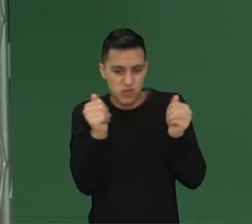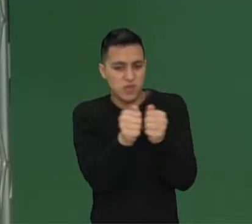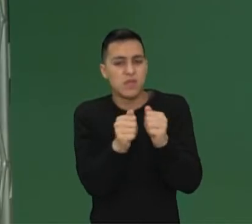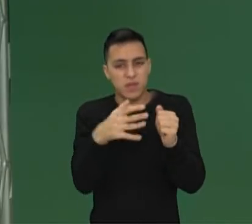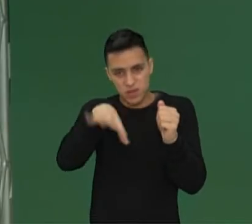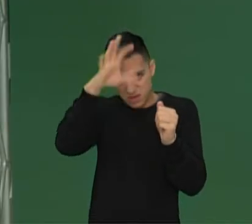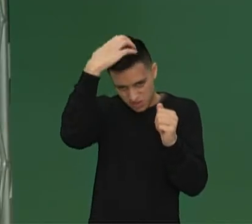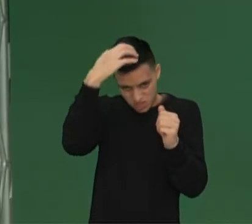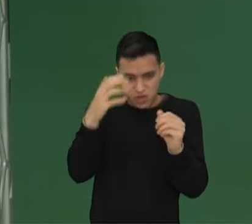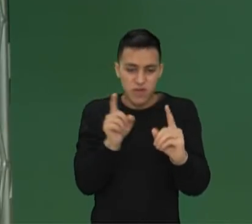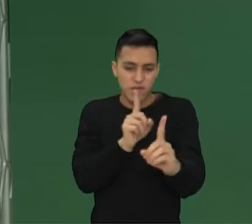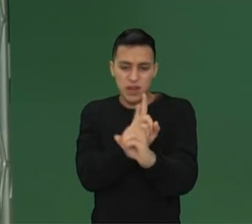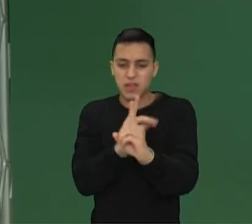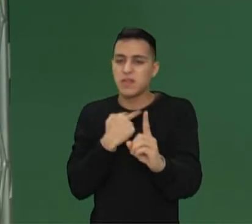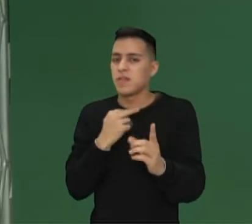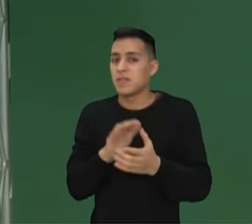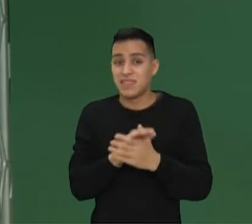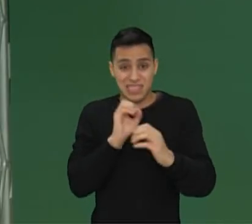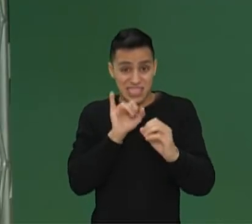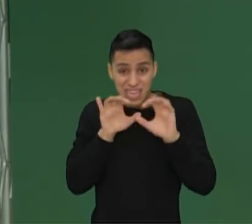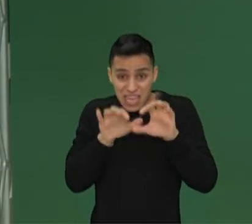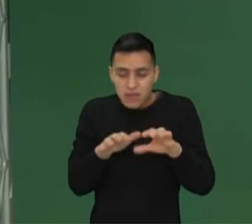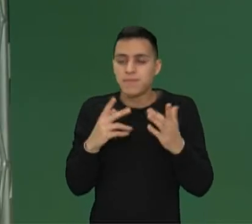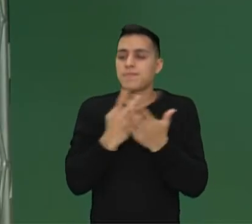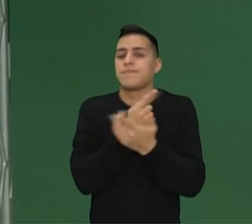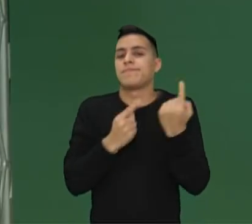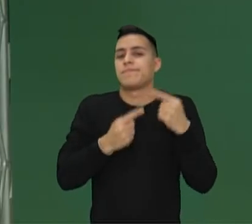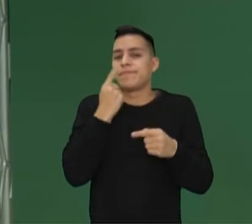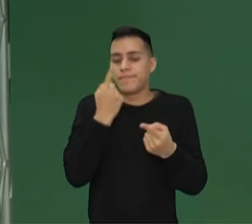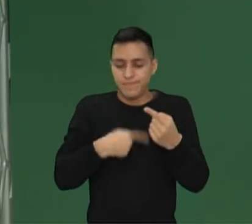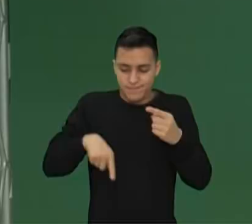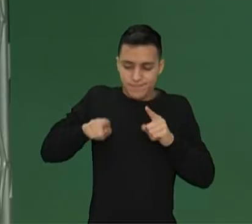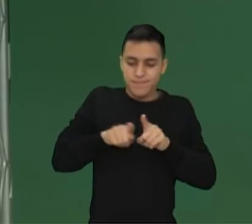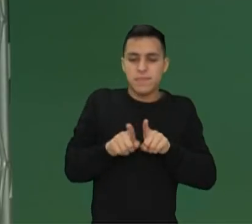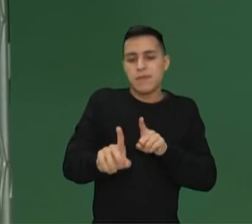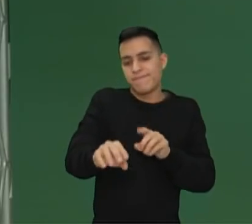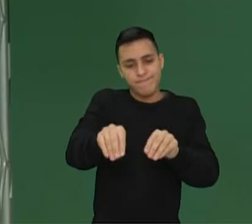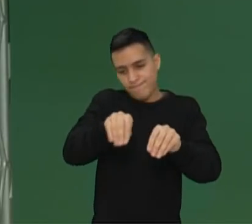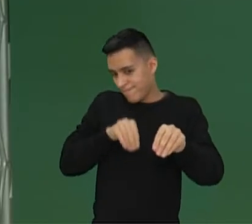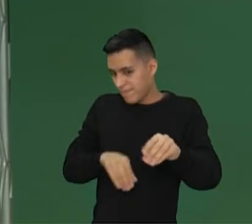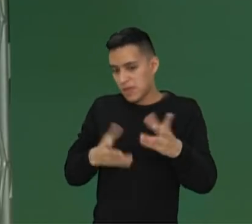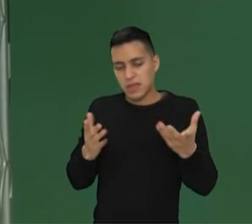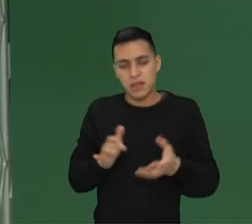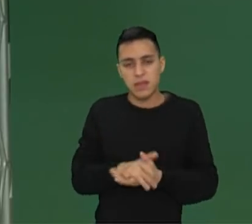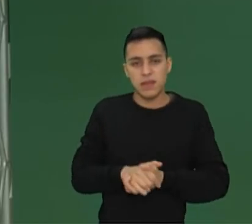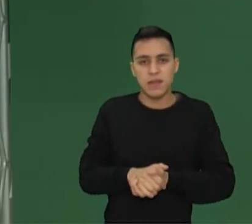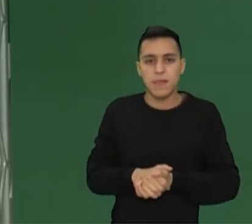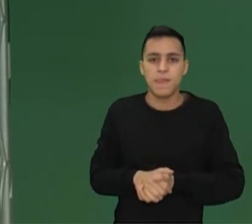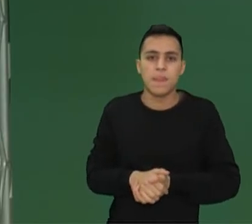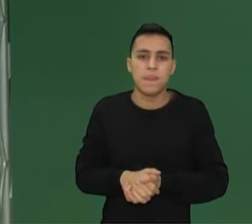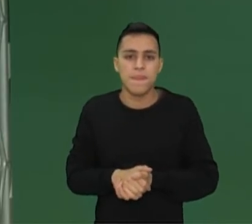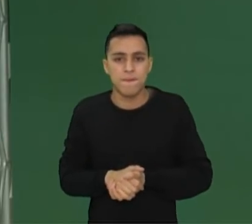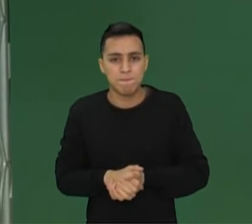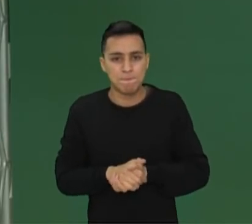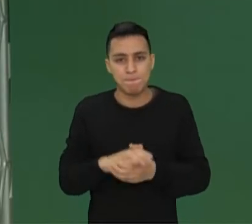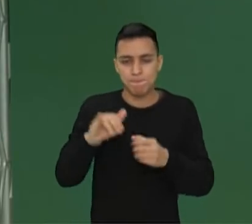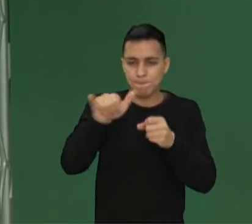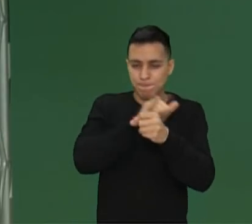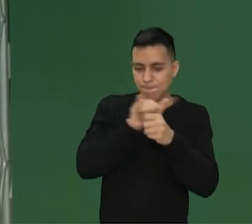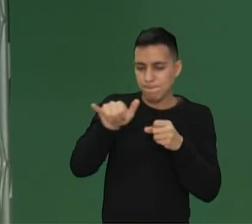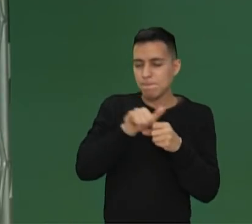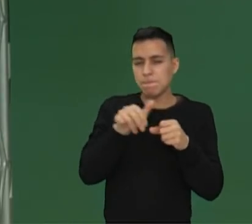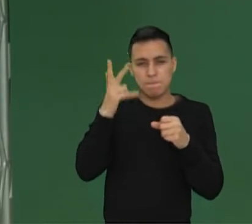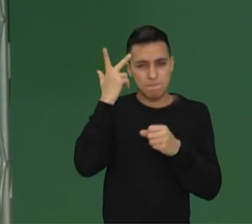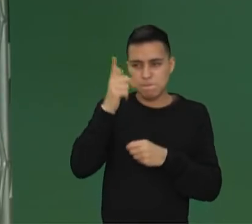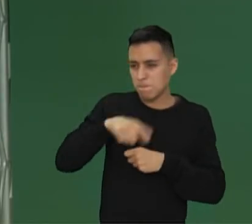a lado ou de frente a frente com o rei. Se eu fizer isso, tá errado, eu vou ter que voltar a jogada. Então, ela é uma jogada bem